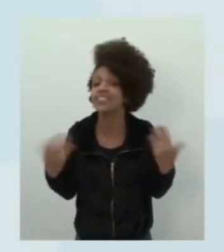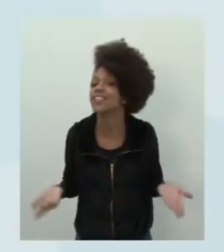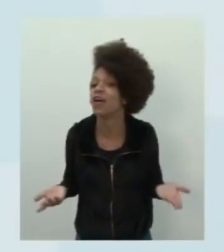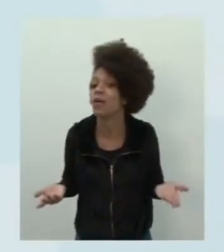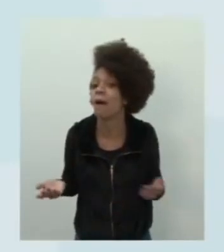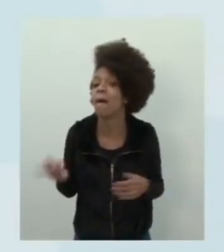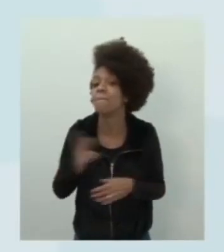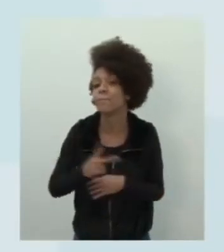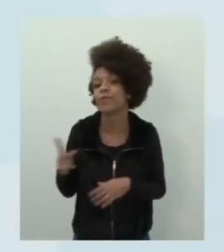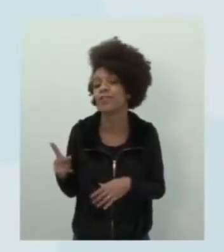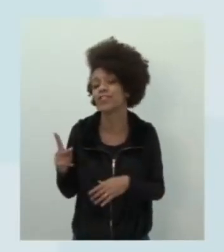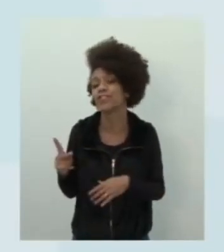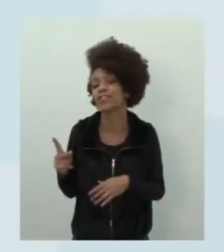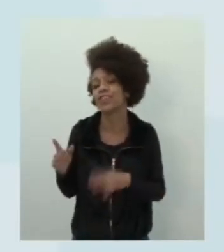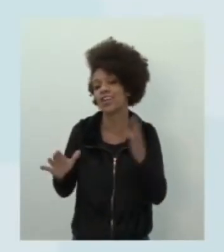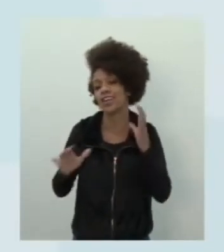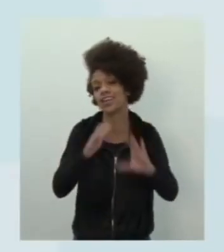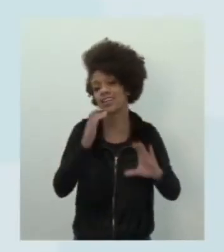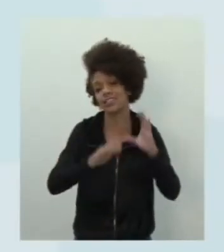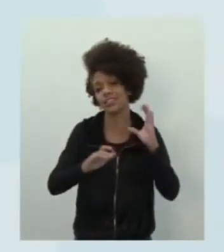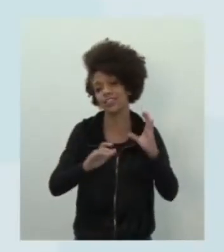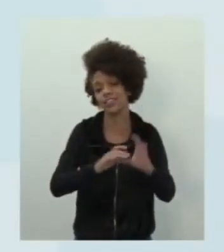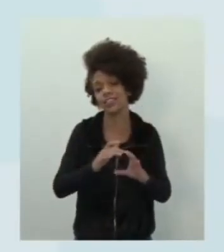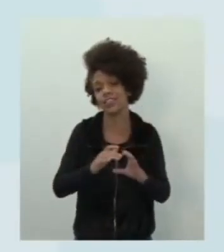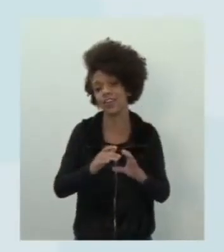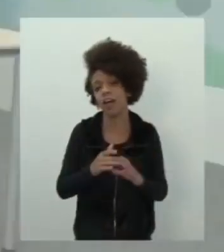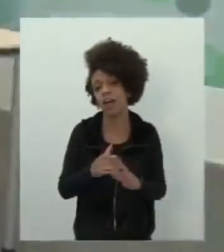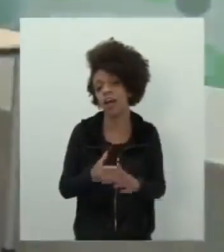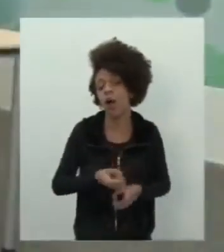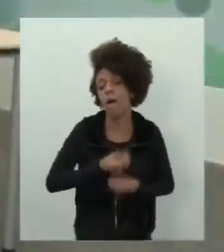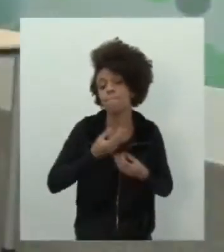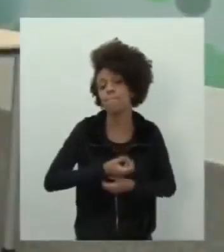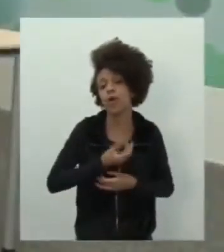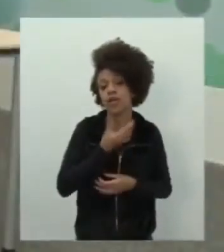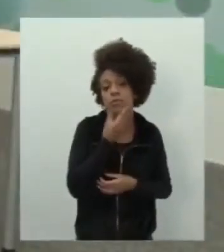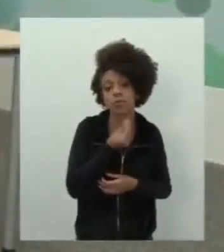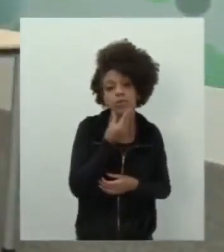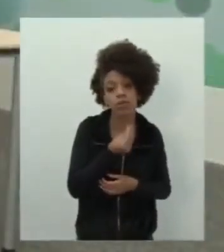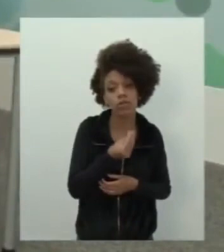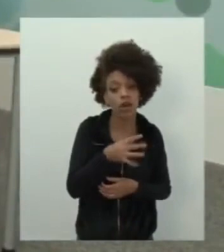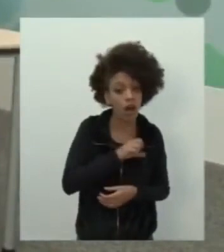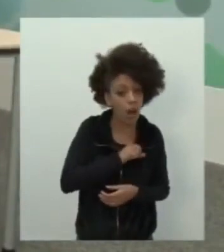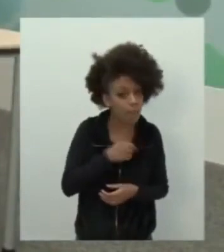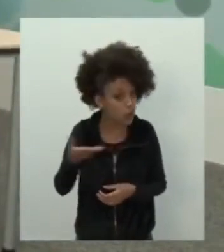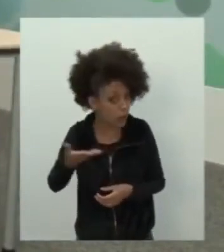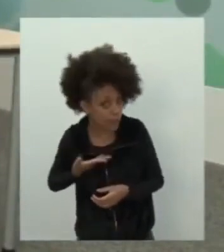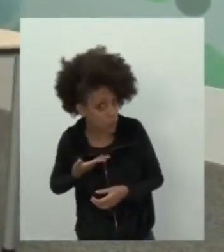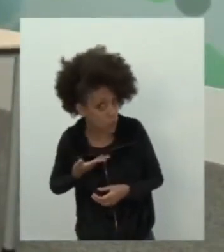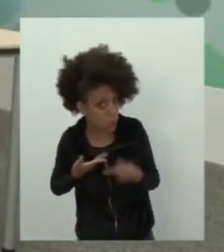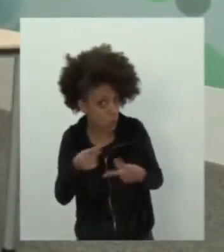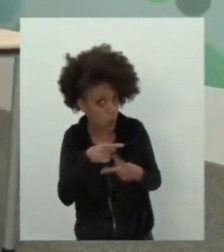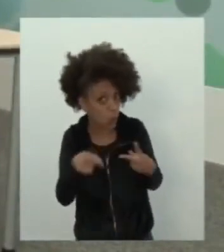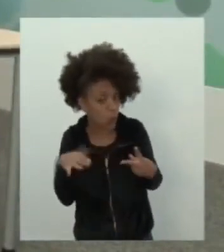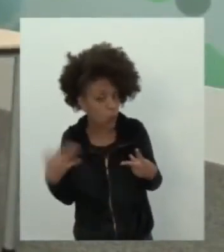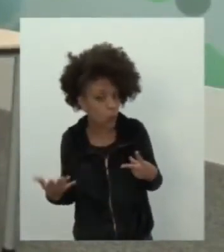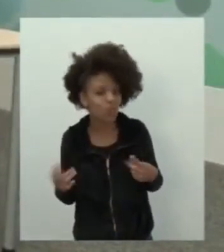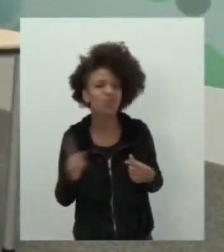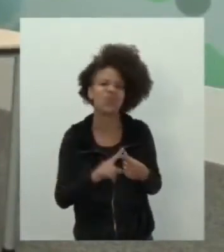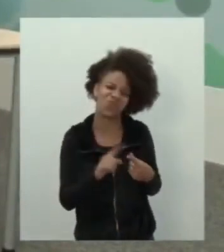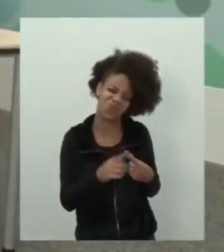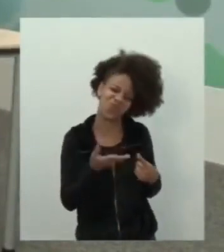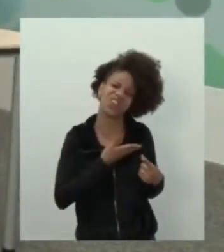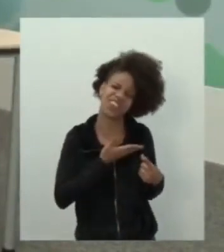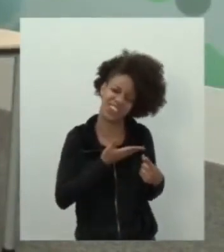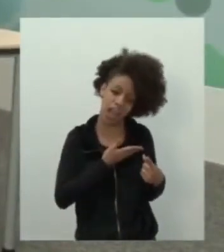professora Tayana, cantiga eu lírico masculino, amor ou amigo? Cantiga masculino sempre é amor. Então,